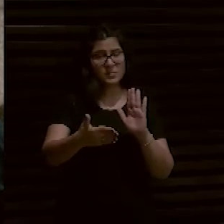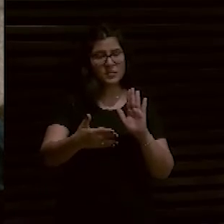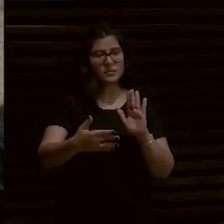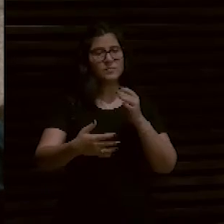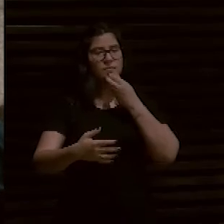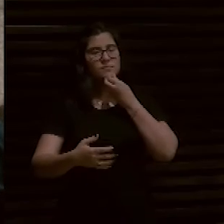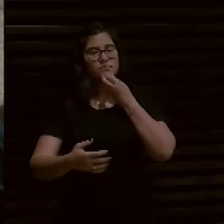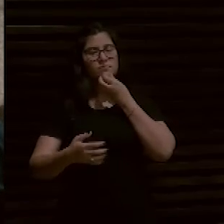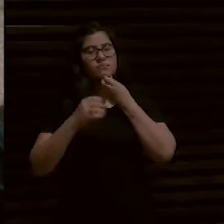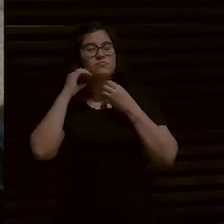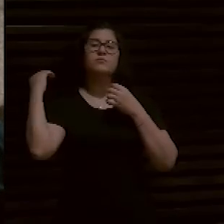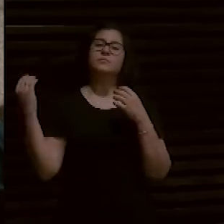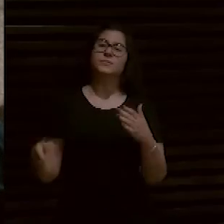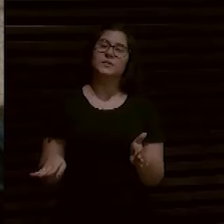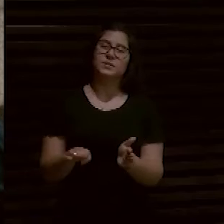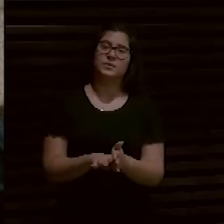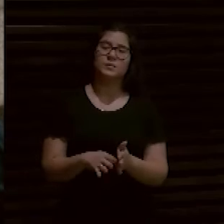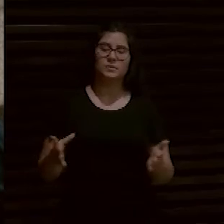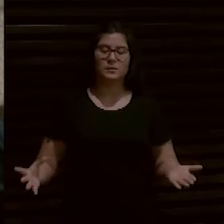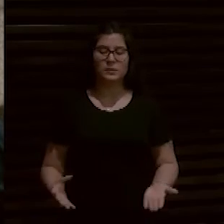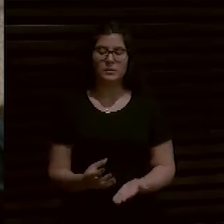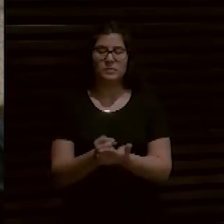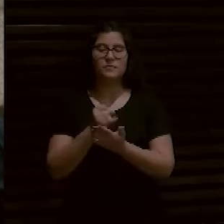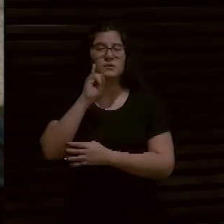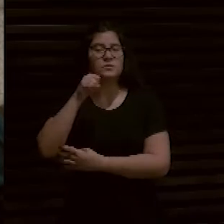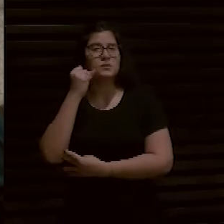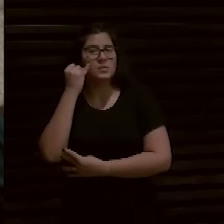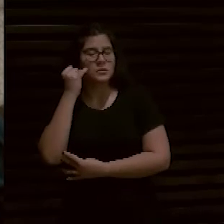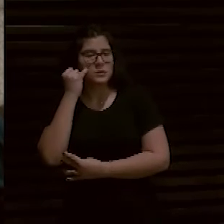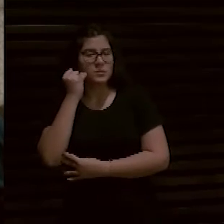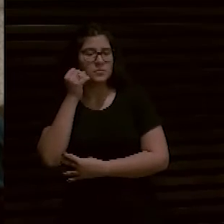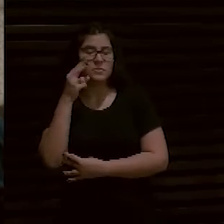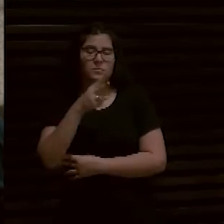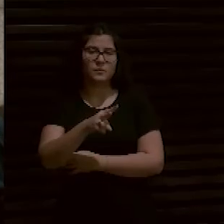passou para chegar nessa oração, Jeremias. Vamos dar uma olhada